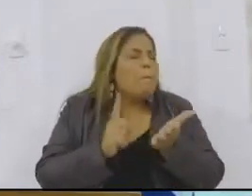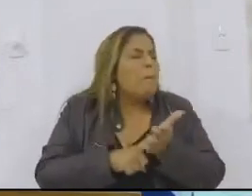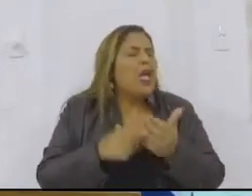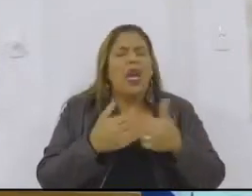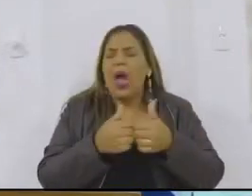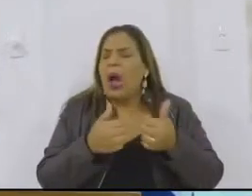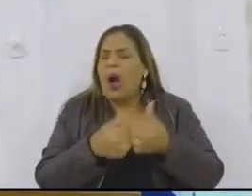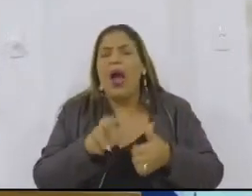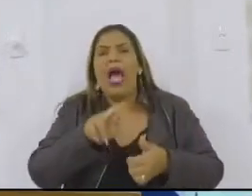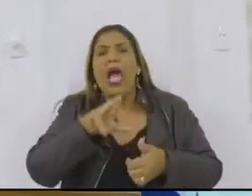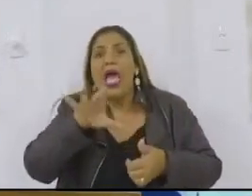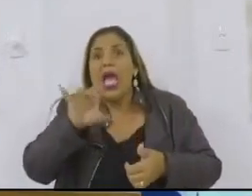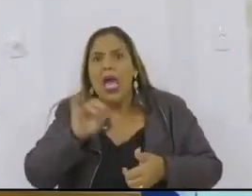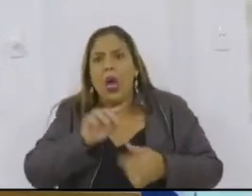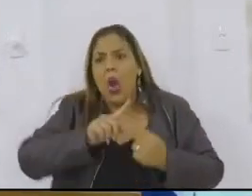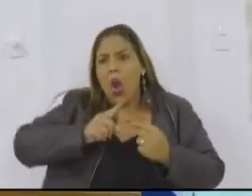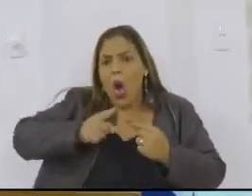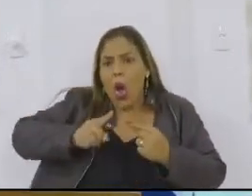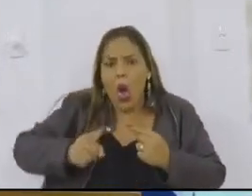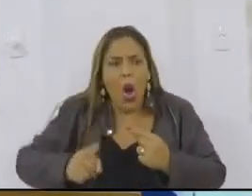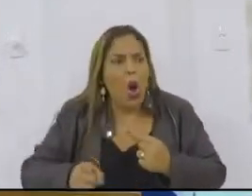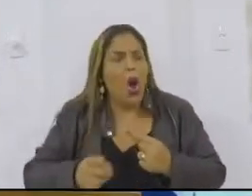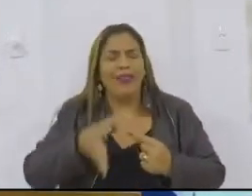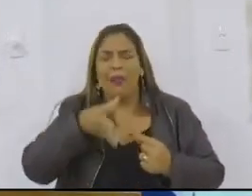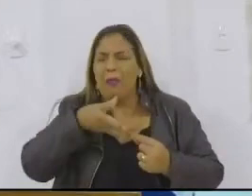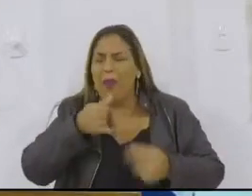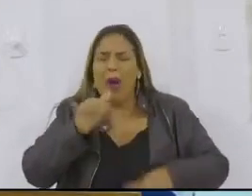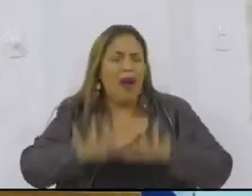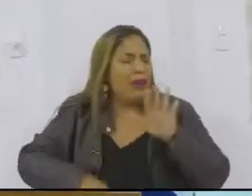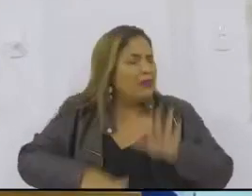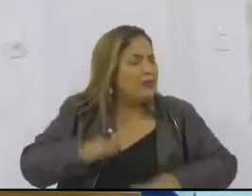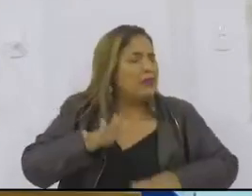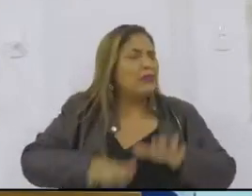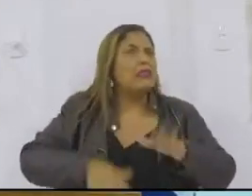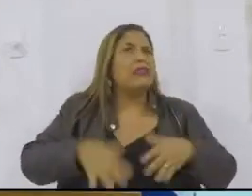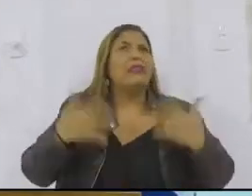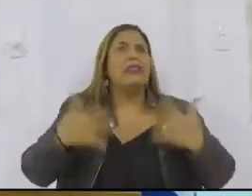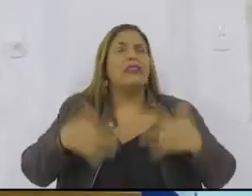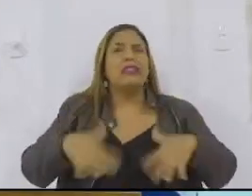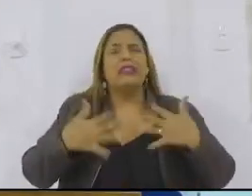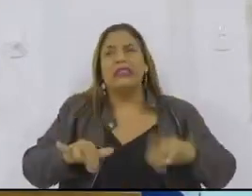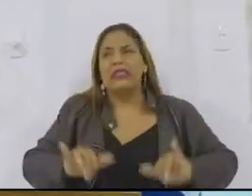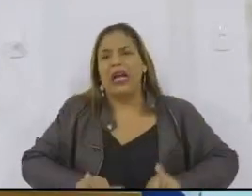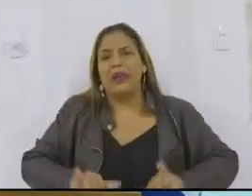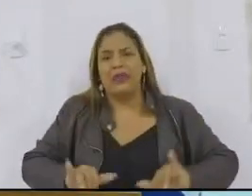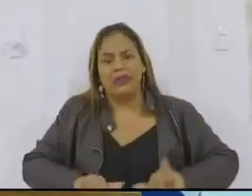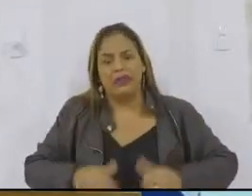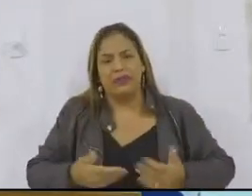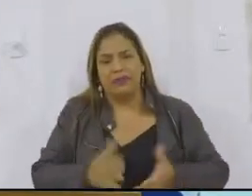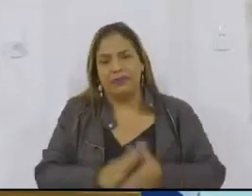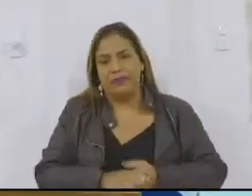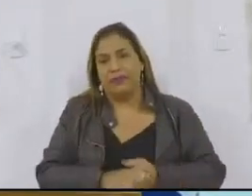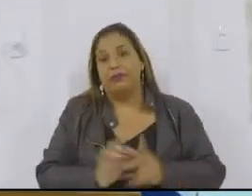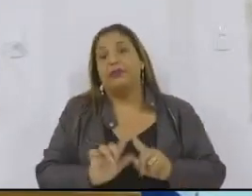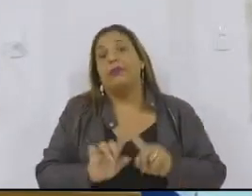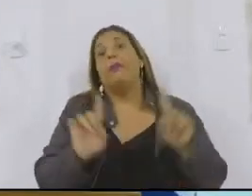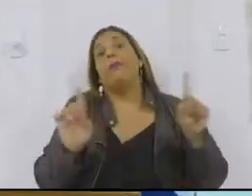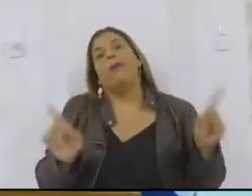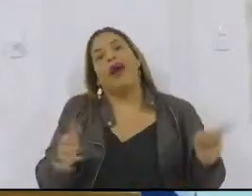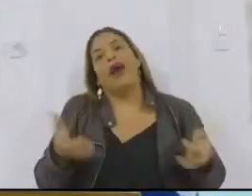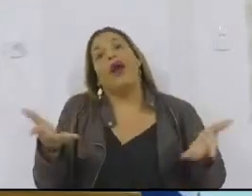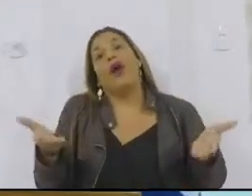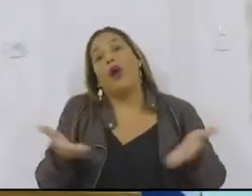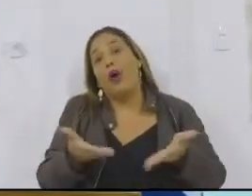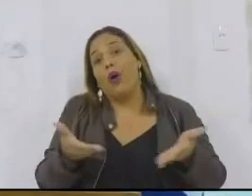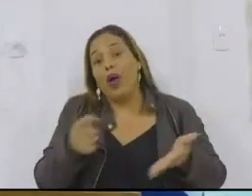Rio Imagem, às vezes demora, né, no caso, até a gestão anterior. E aí eu falei, pois bem, agora a senhora que